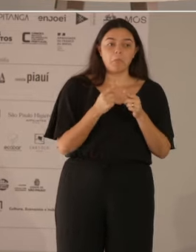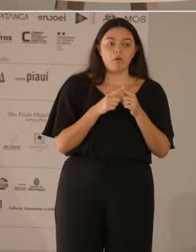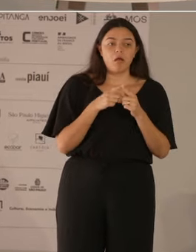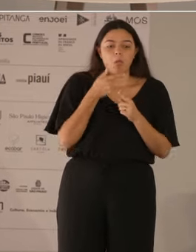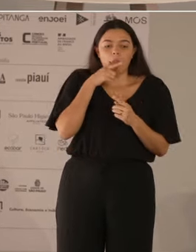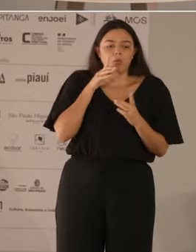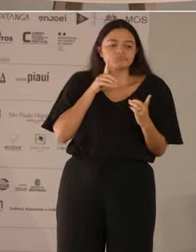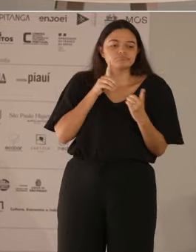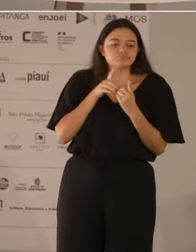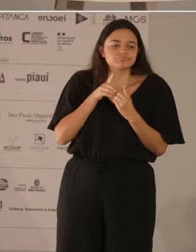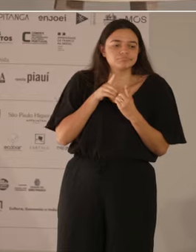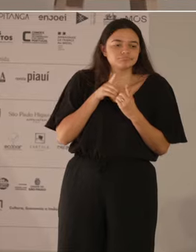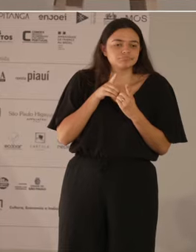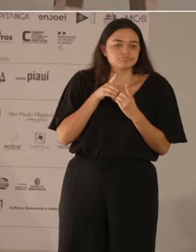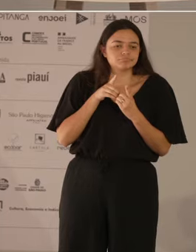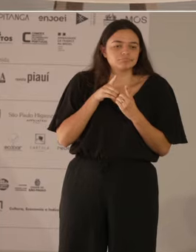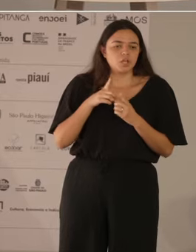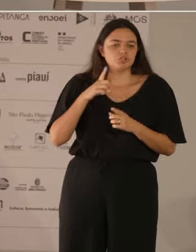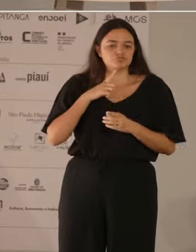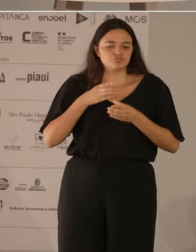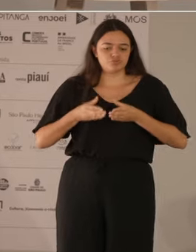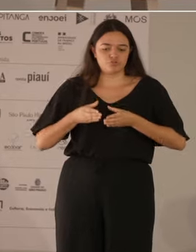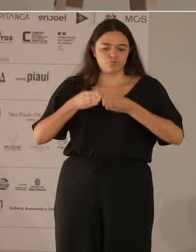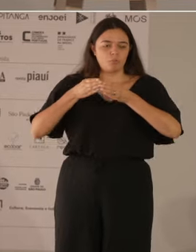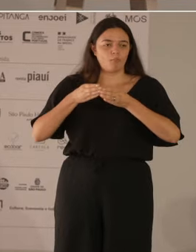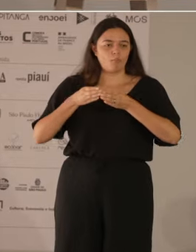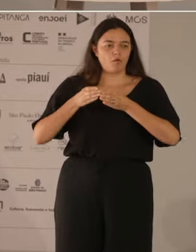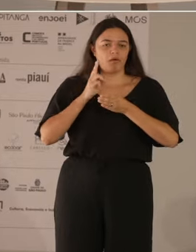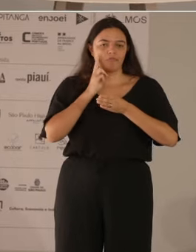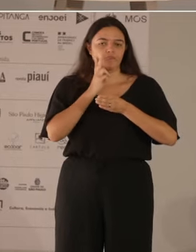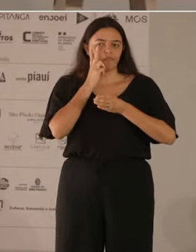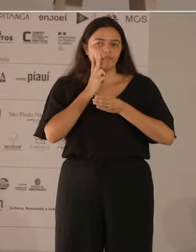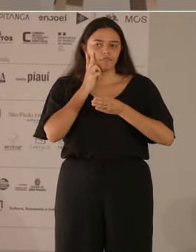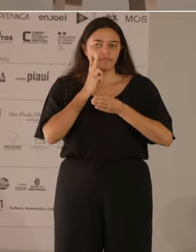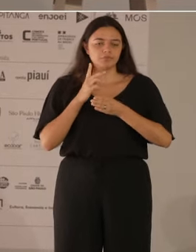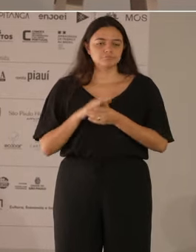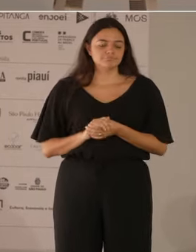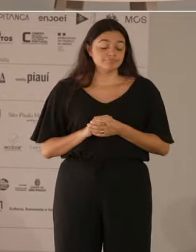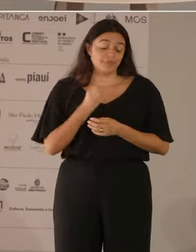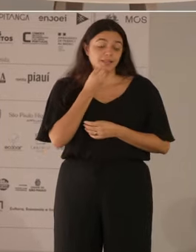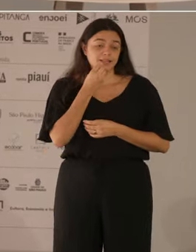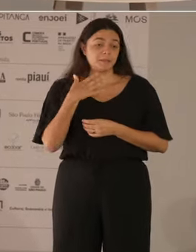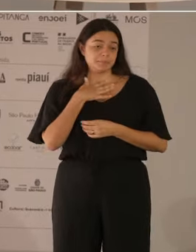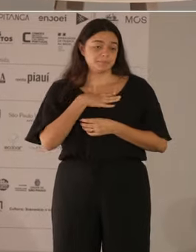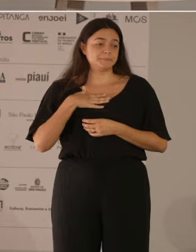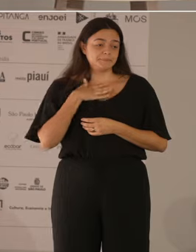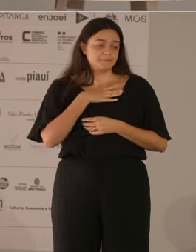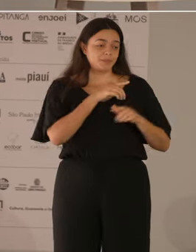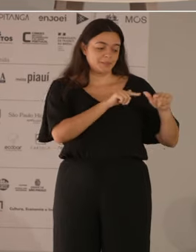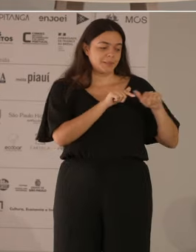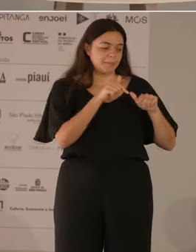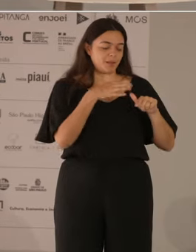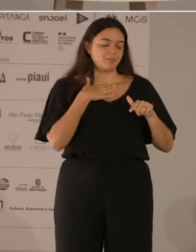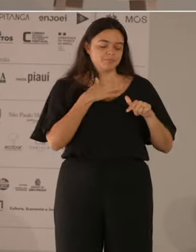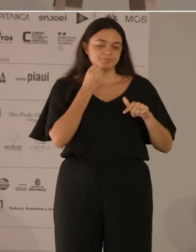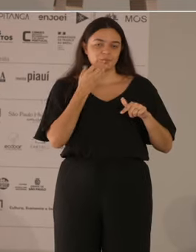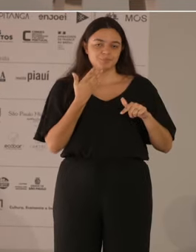com a garrafa aqui do braço, né? Então, assim, é muito gostoso, eu acho, que esse nosso trabalho, né,